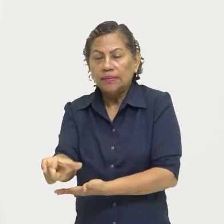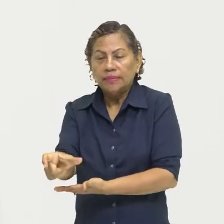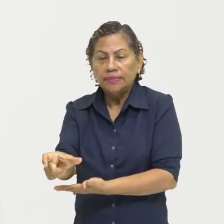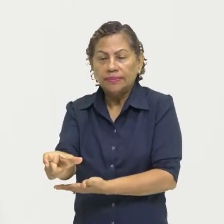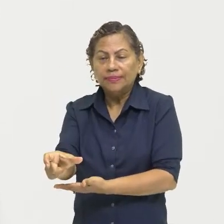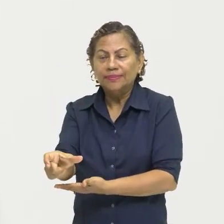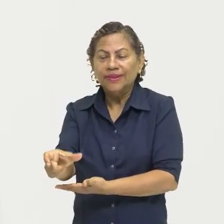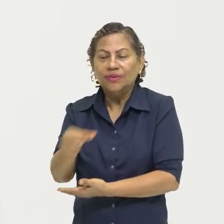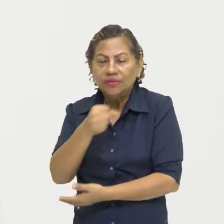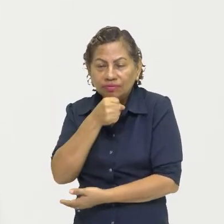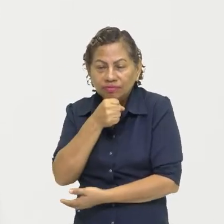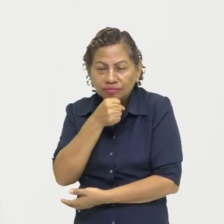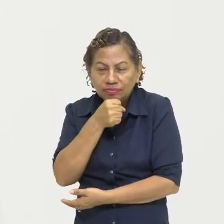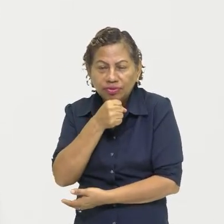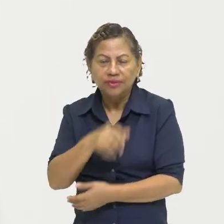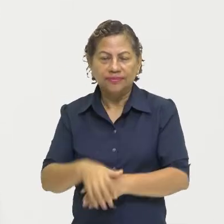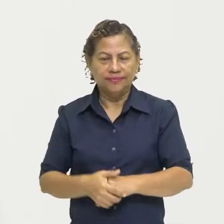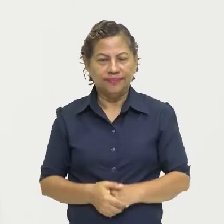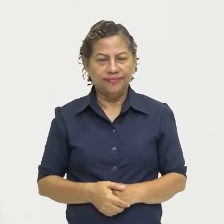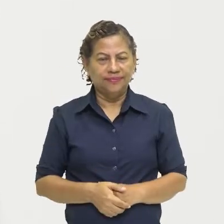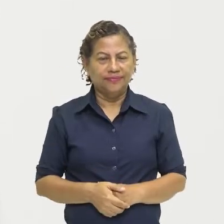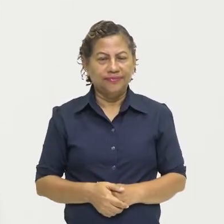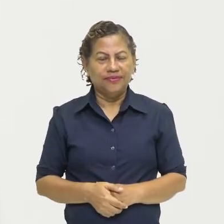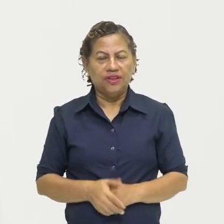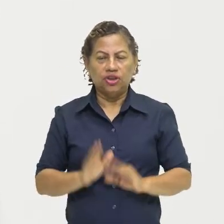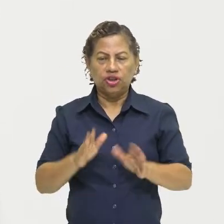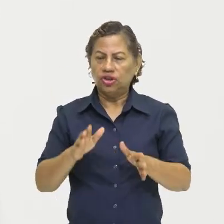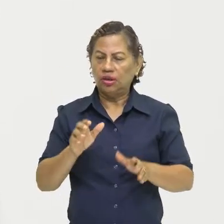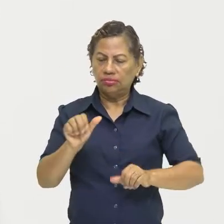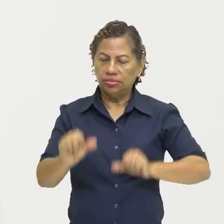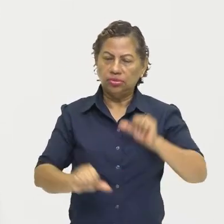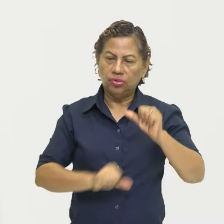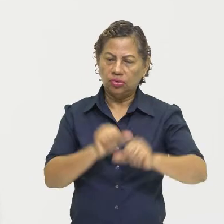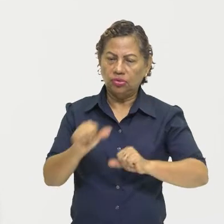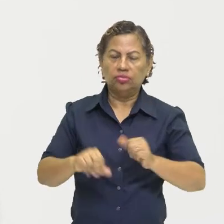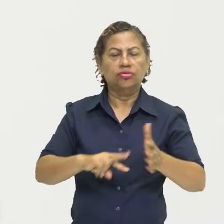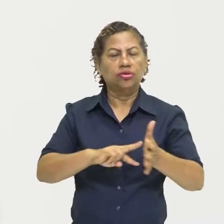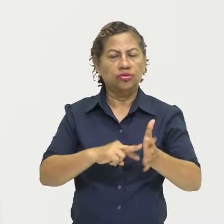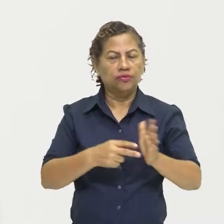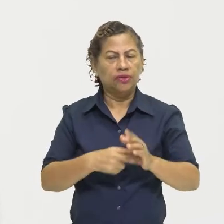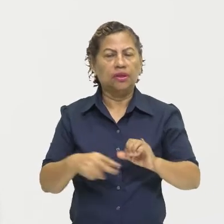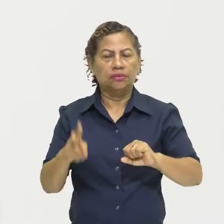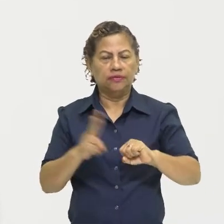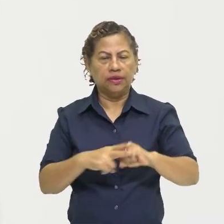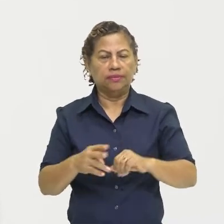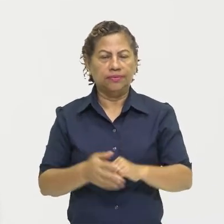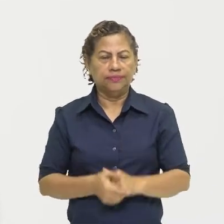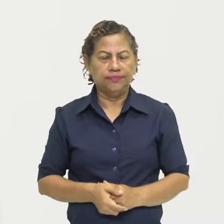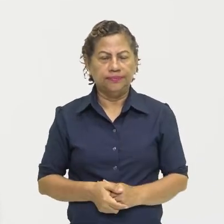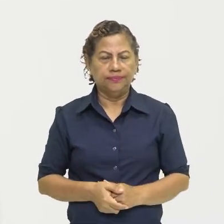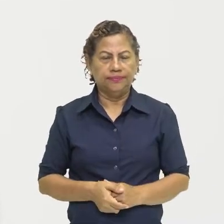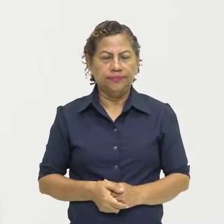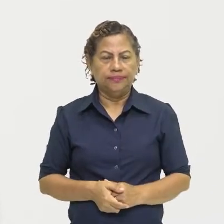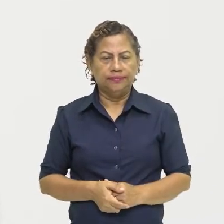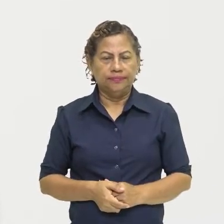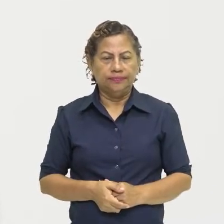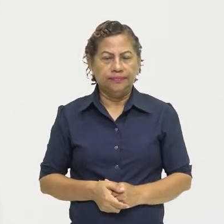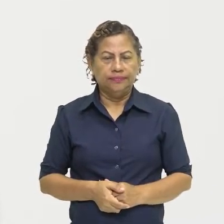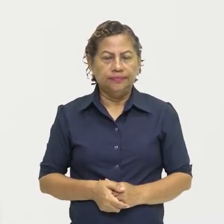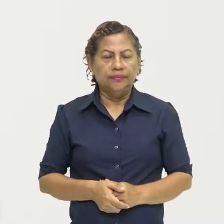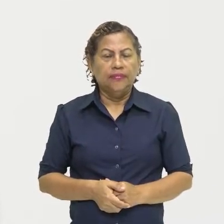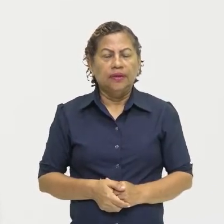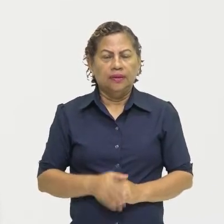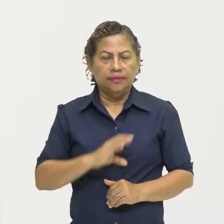é? Então, vejam que aqui mudou o sentido do verbo. Quando ele está com o sentido de